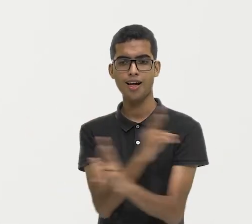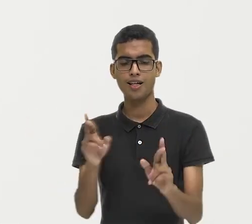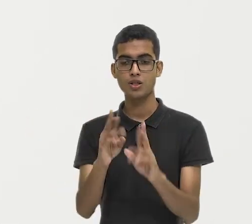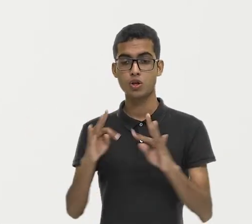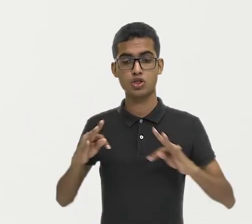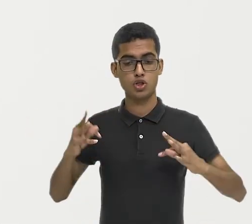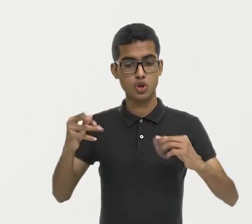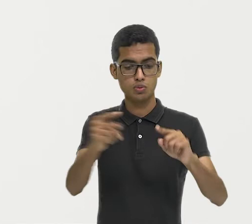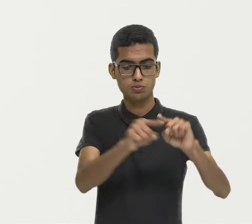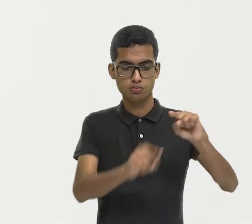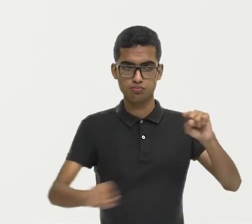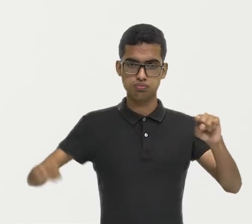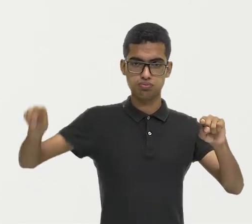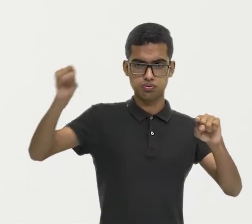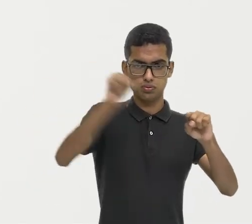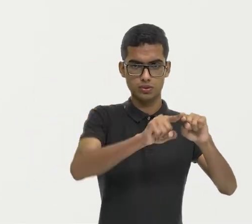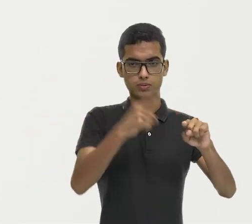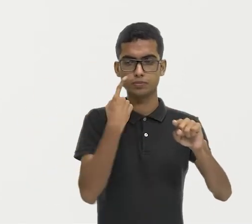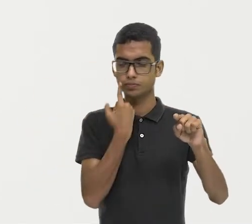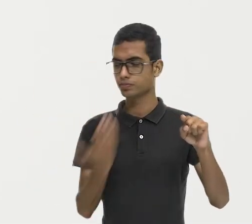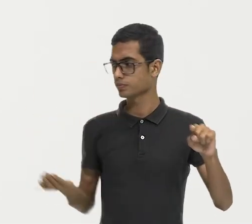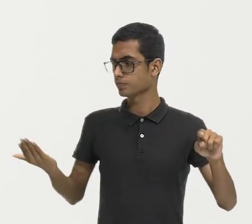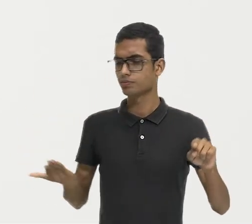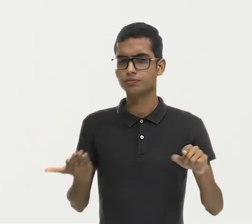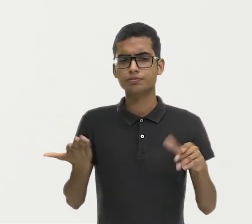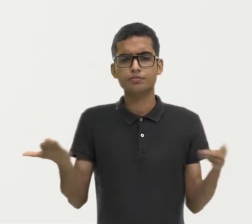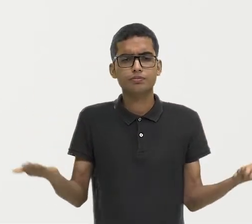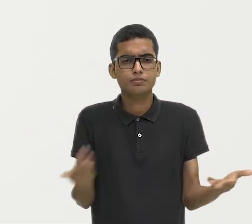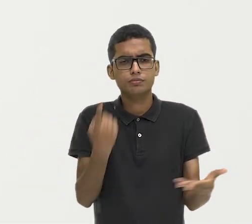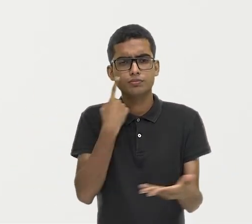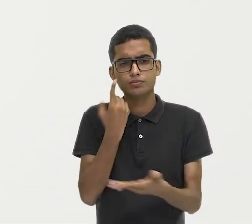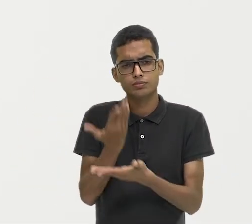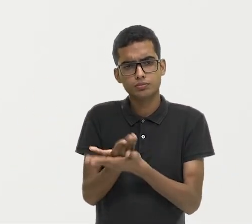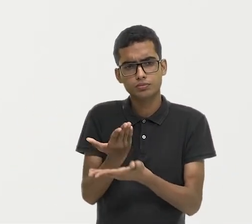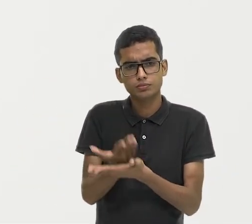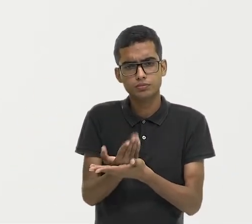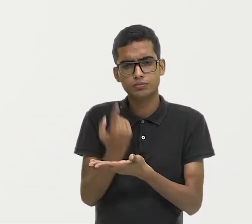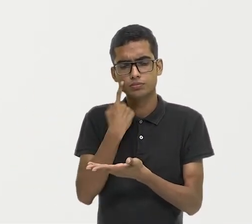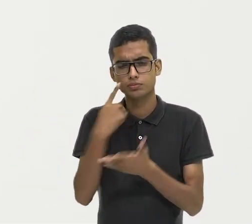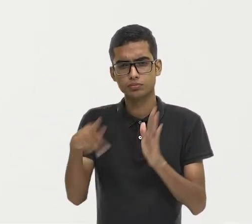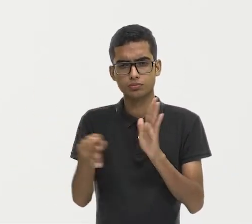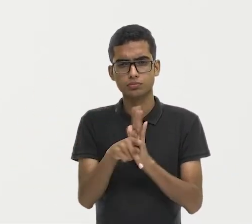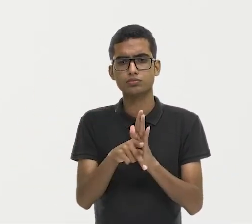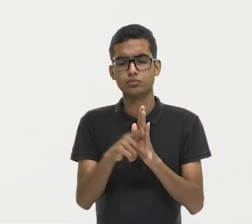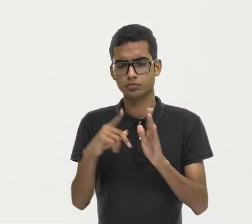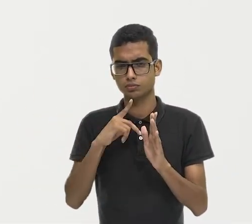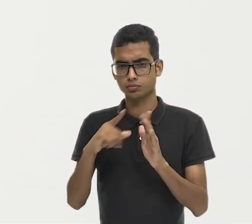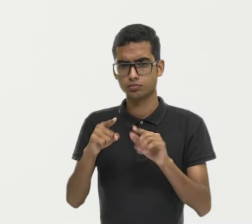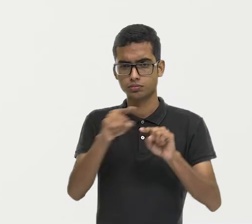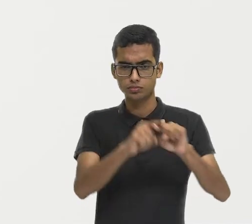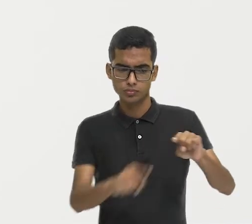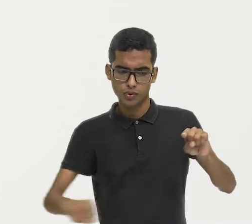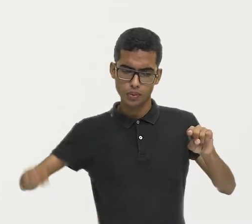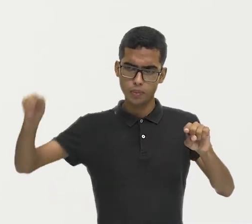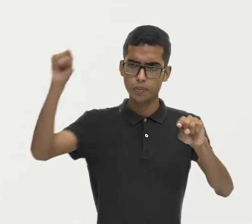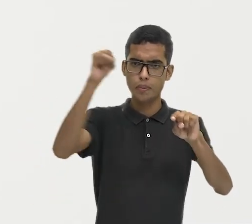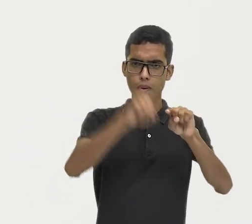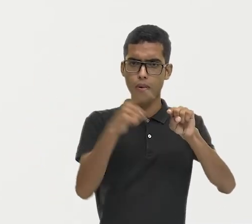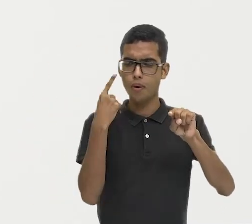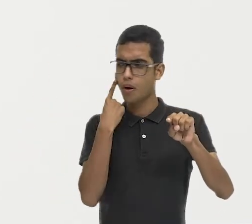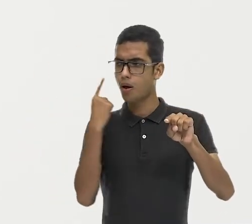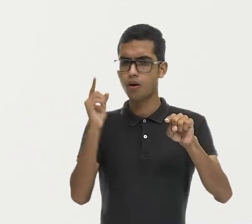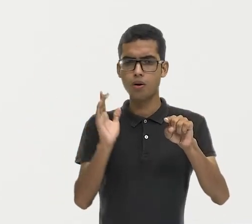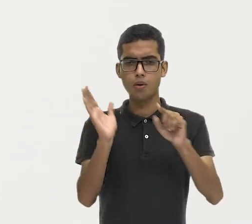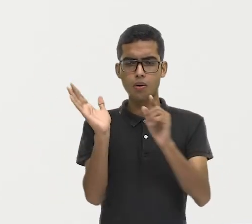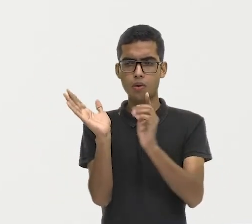em relação à circunferência. Gente, quando formos trabalhar com o gráfico de setores, reparem